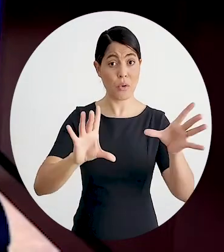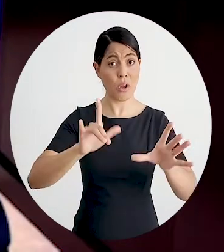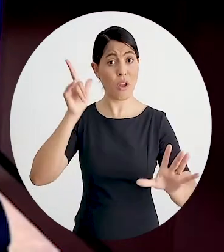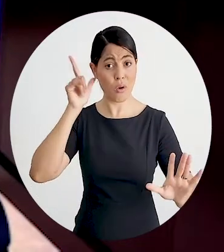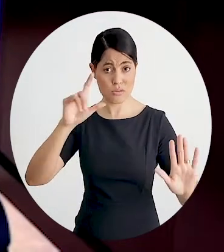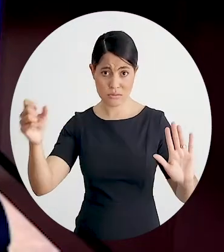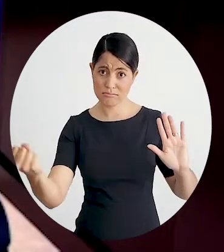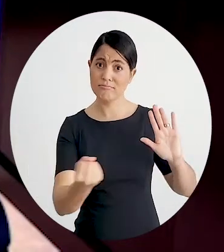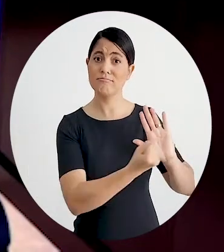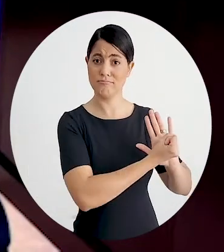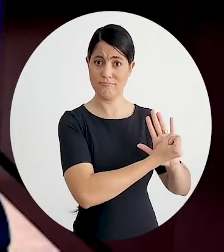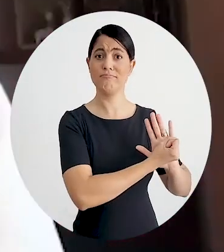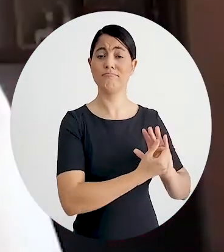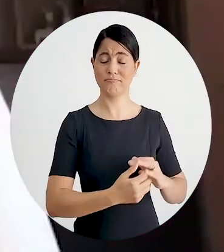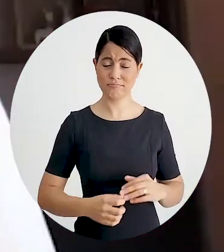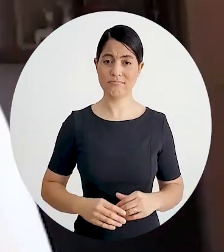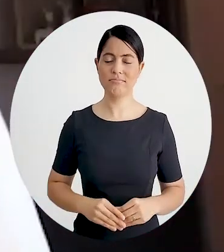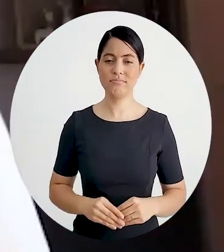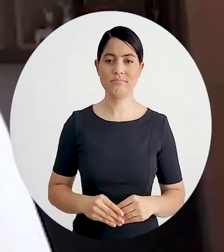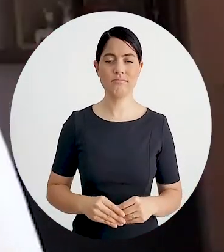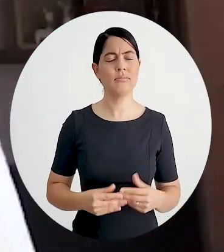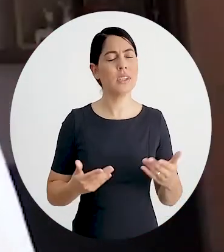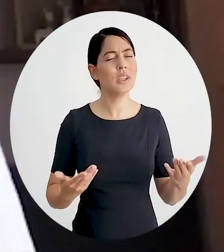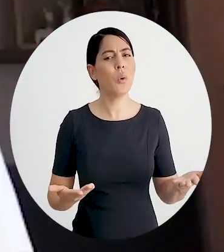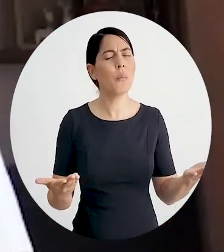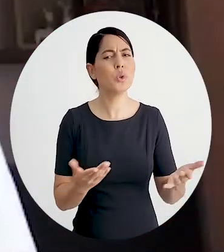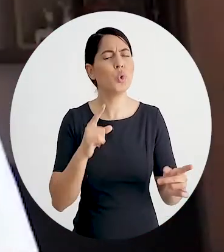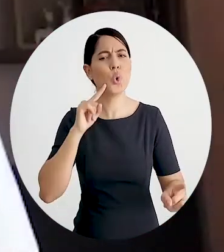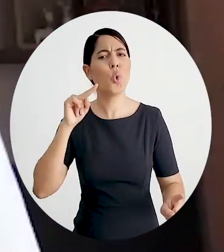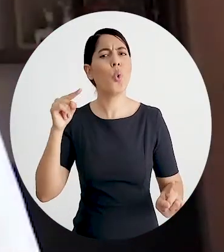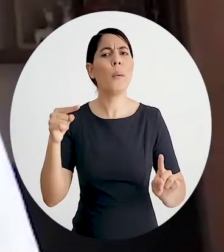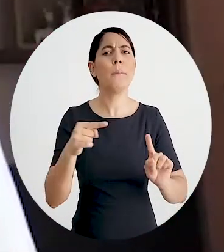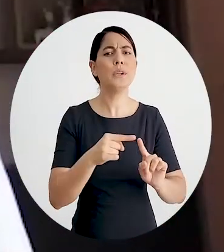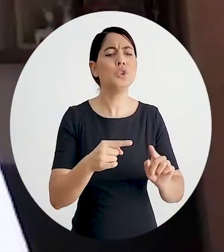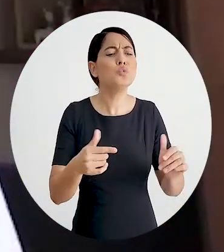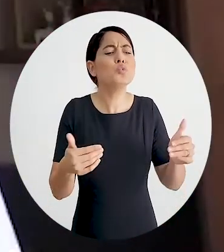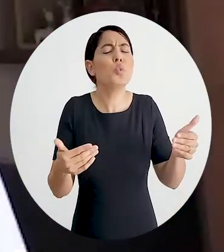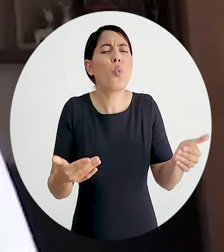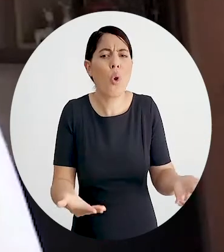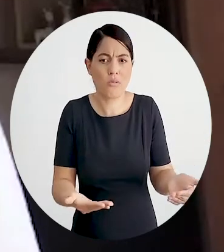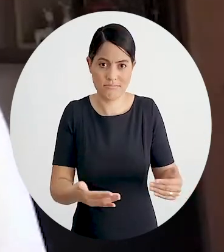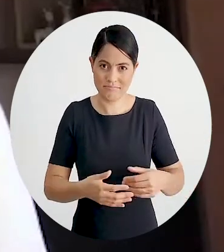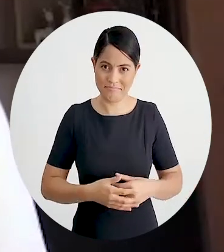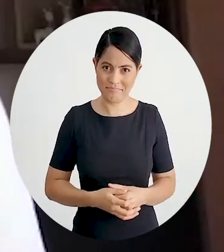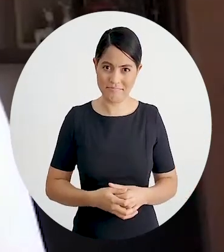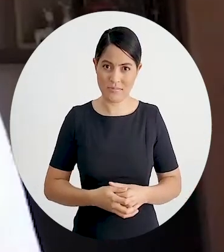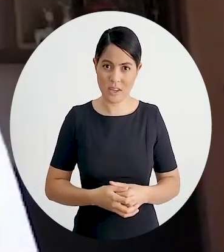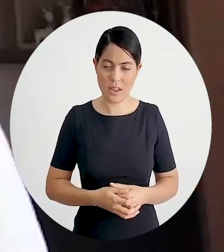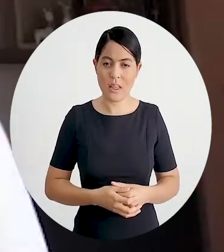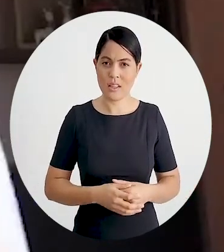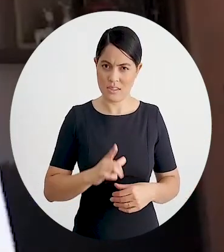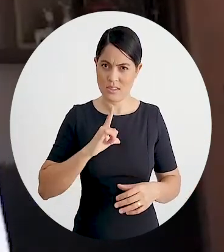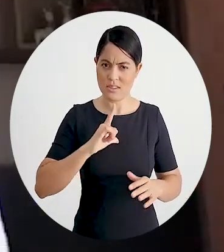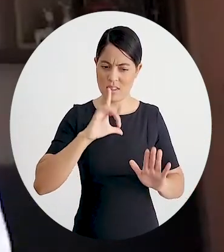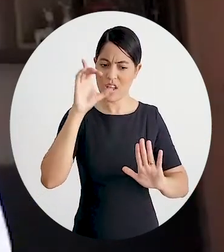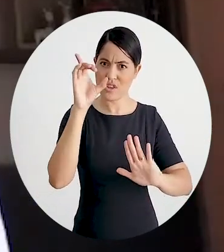nossa história. E hoje qual que é o objetivo, qual que é a importância das garantias